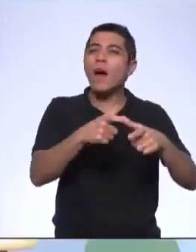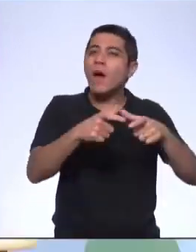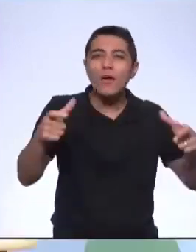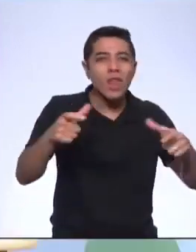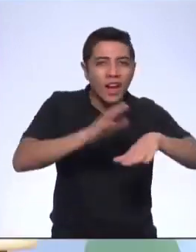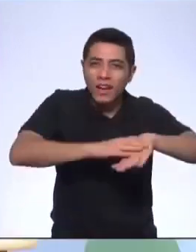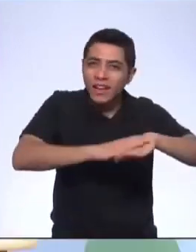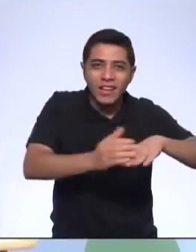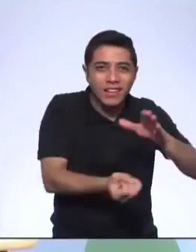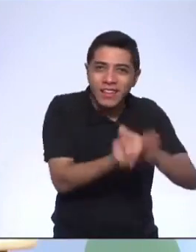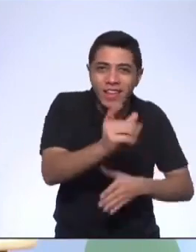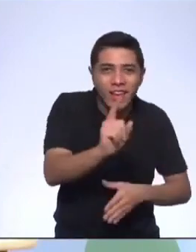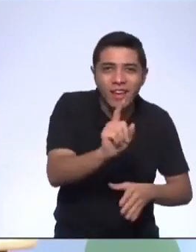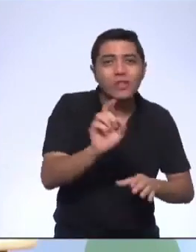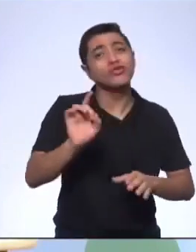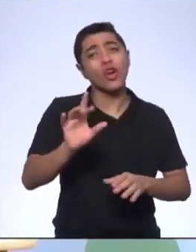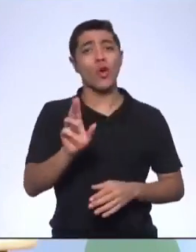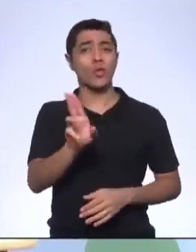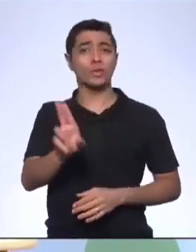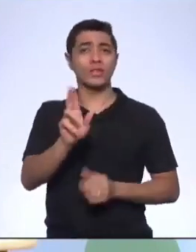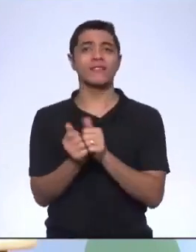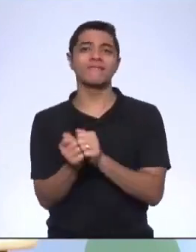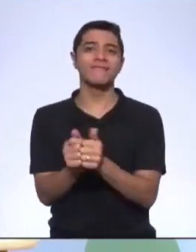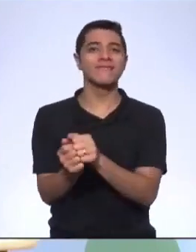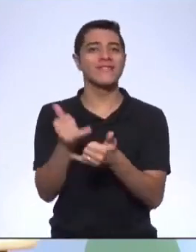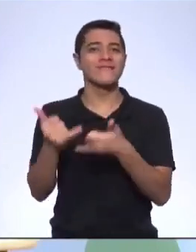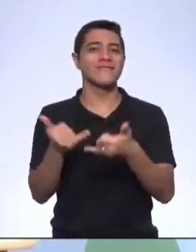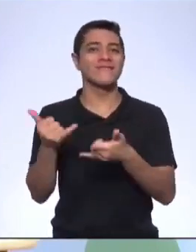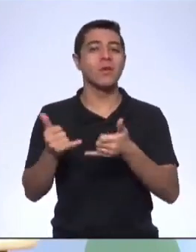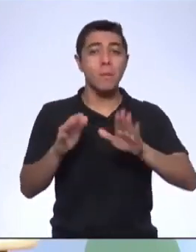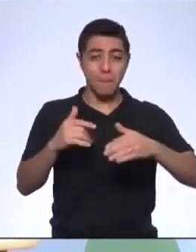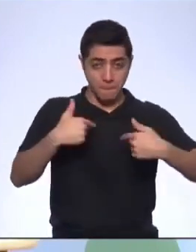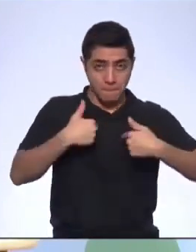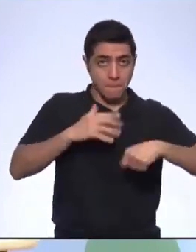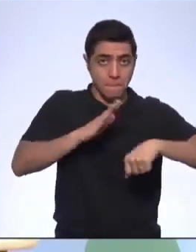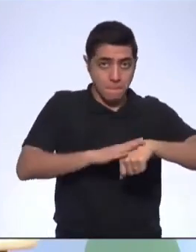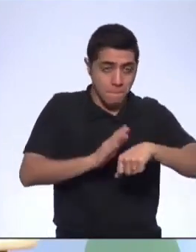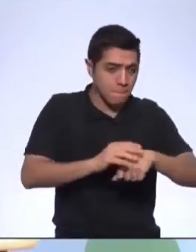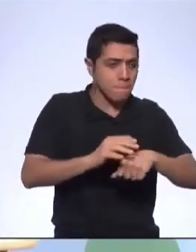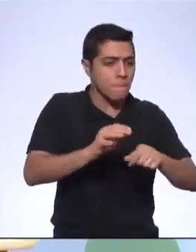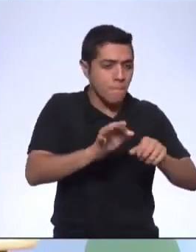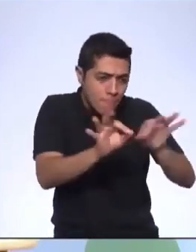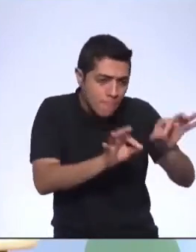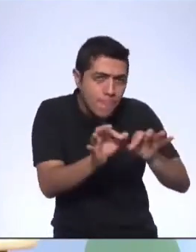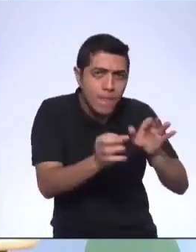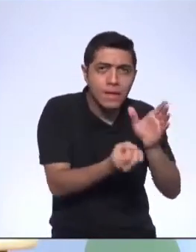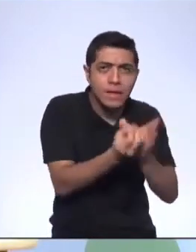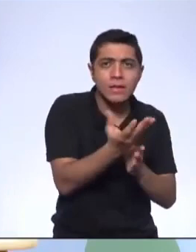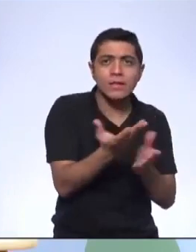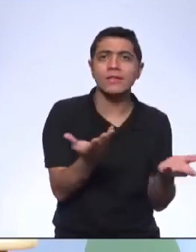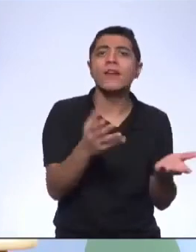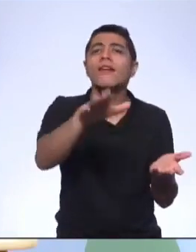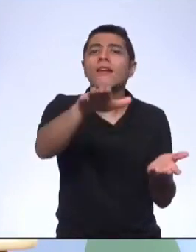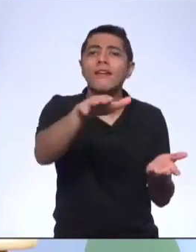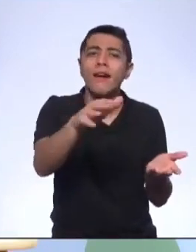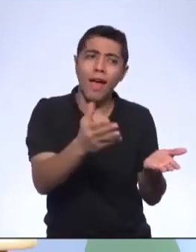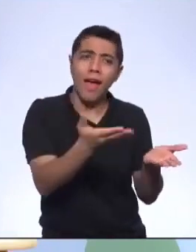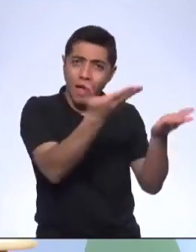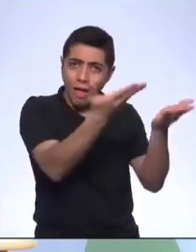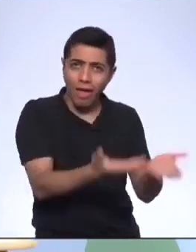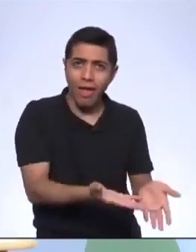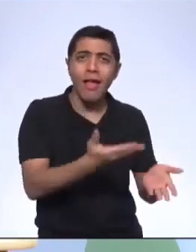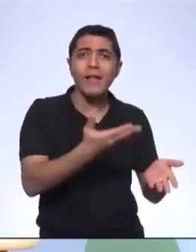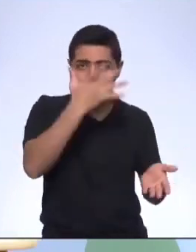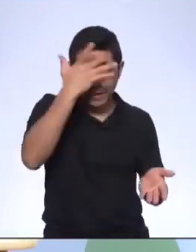que interessante. O cara que cria jogos e aplicativos está ganhando muito dinheiro. E você, que